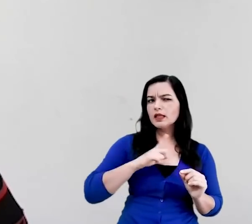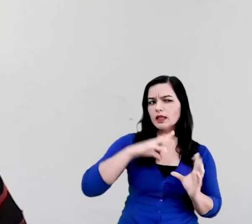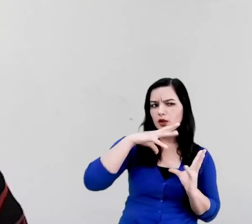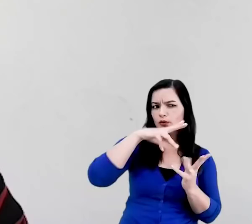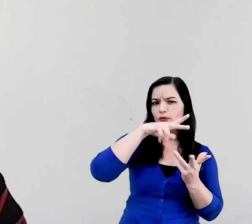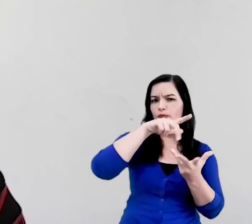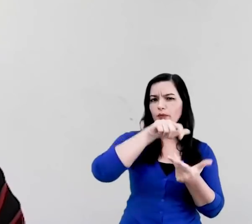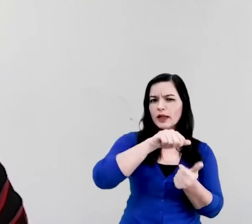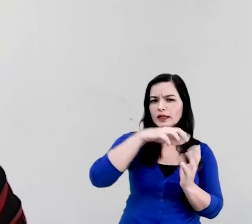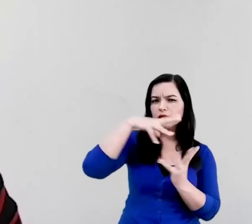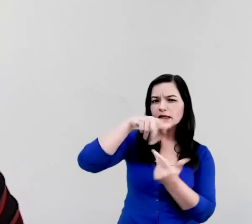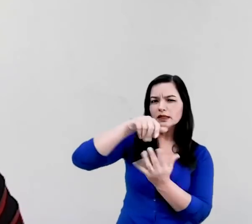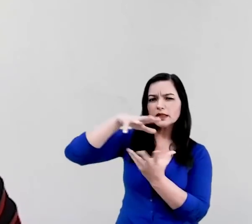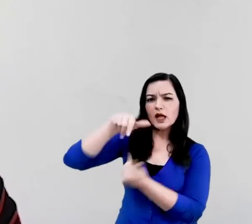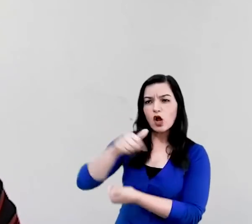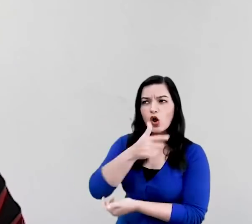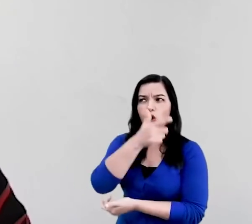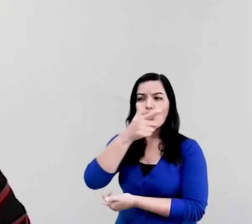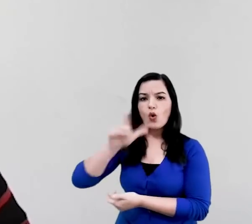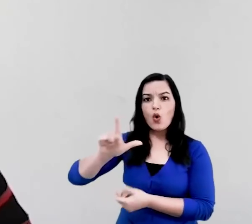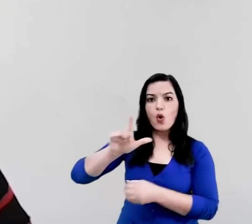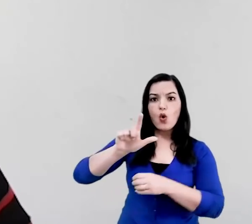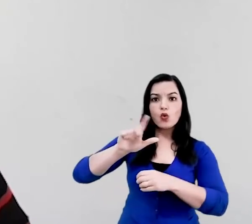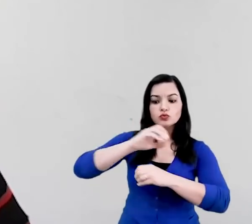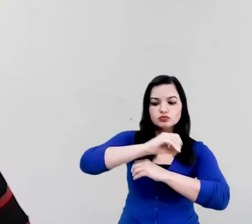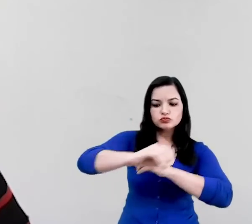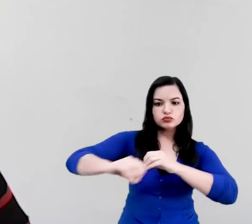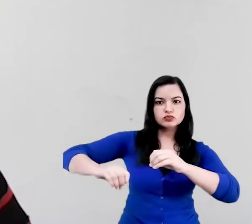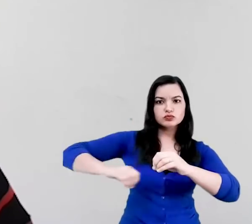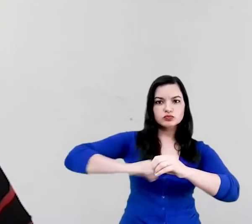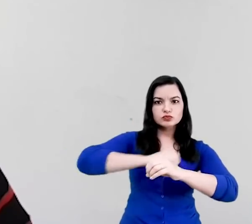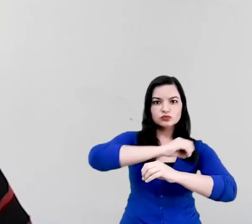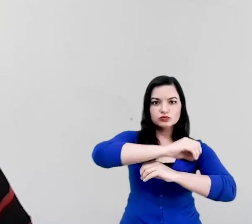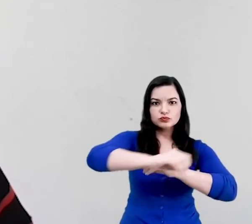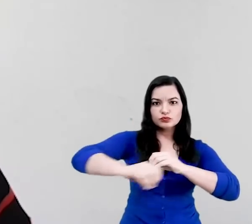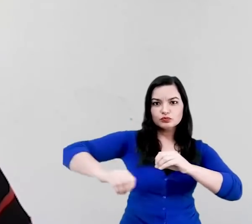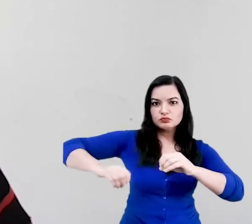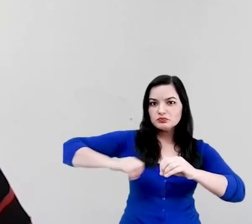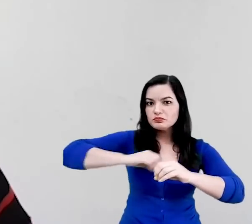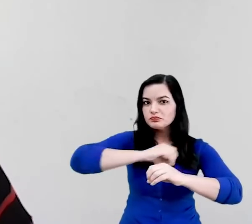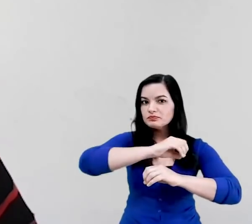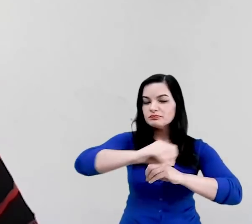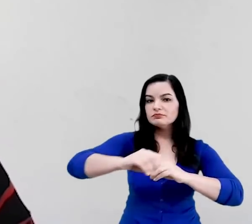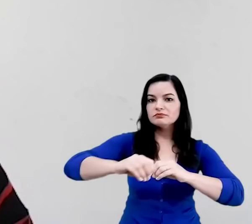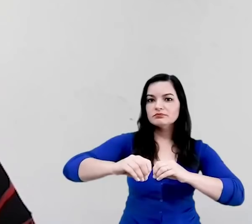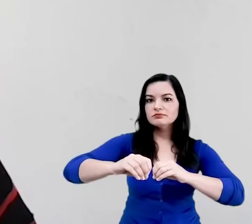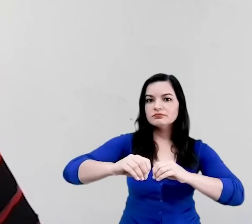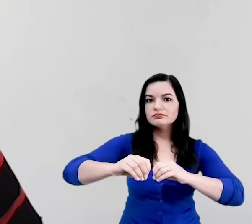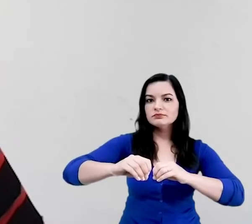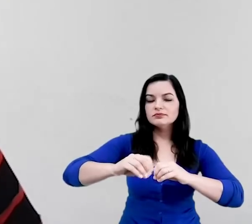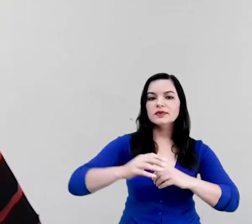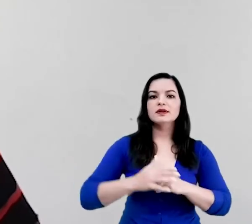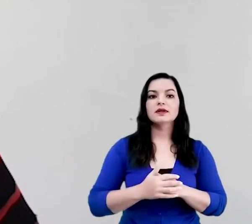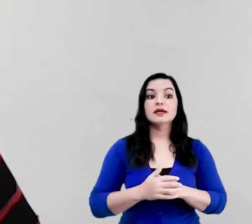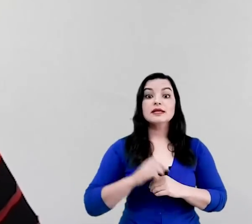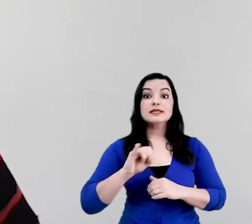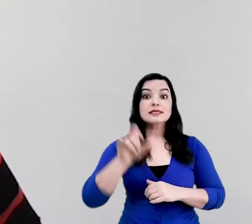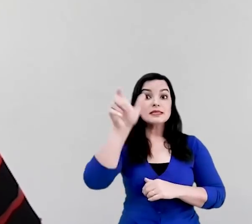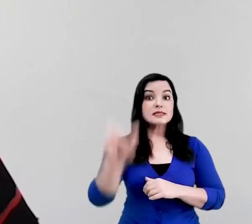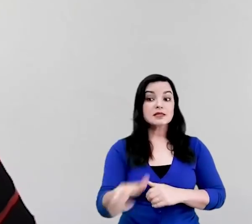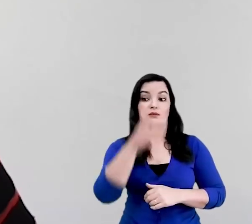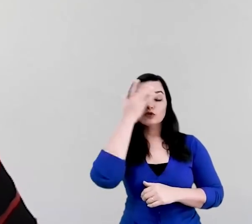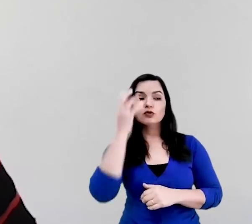solar. Será que existem outros planetas além da Terra? Faça essa pergunta. Se a pessoa disser que